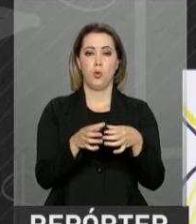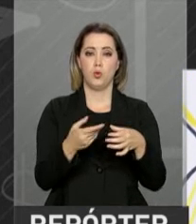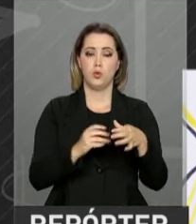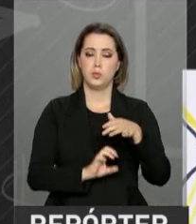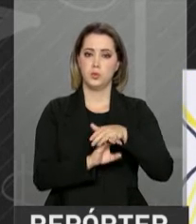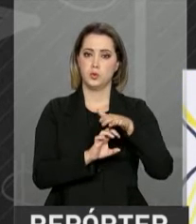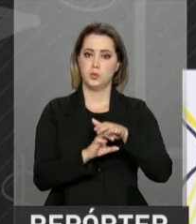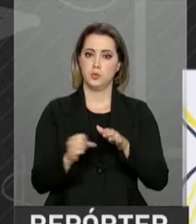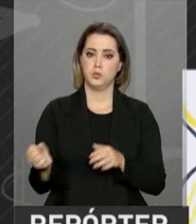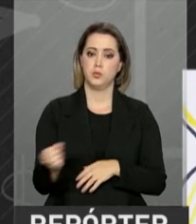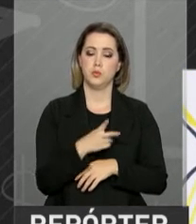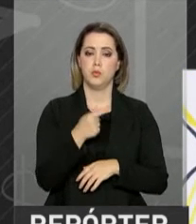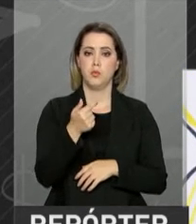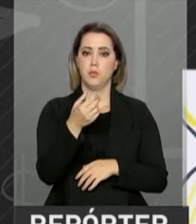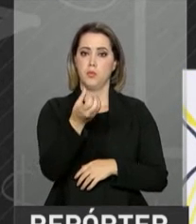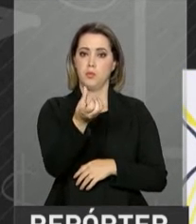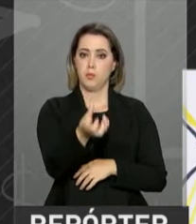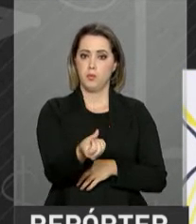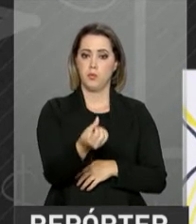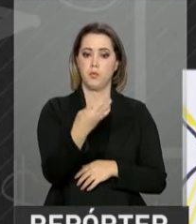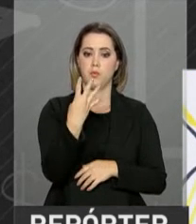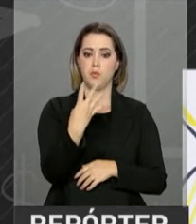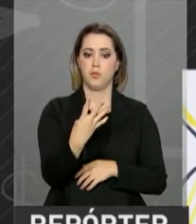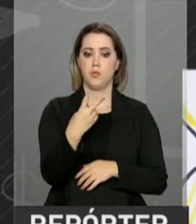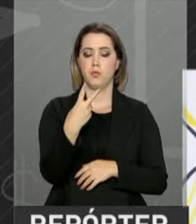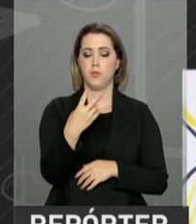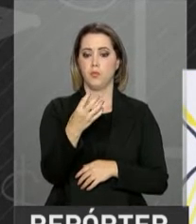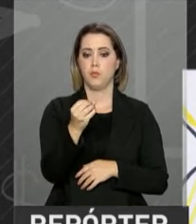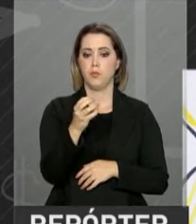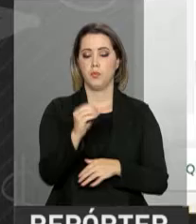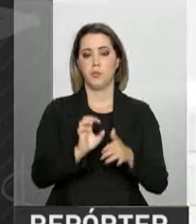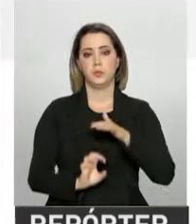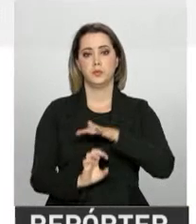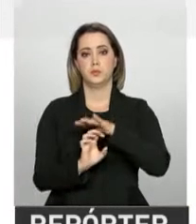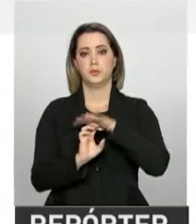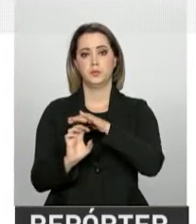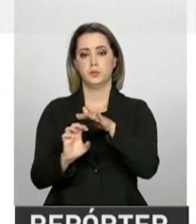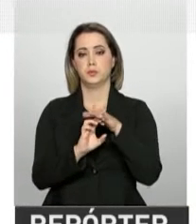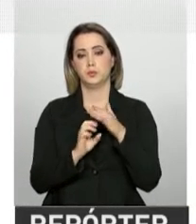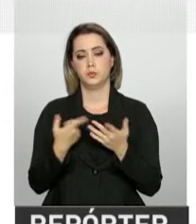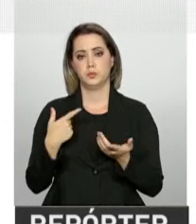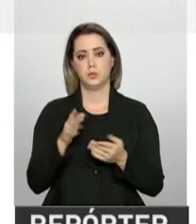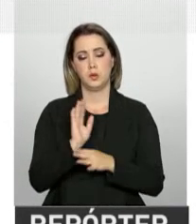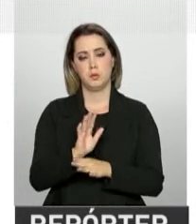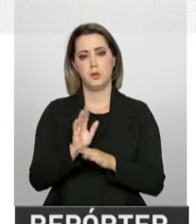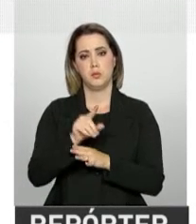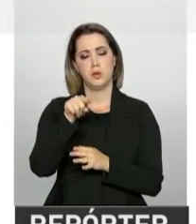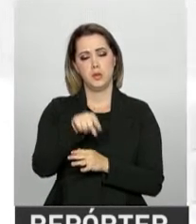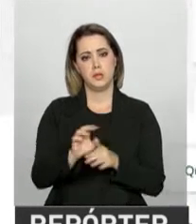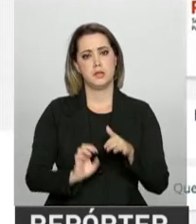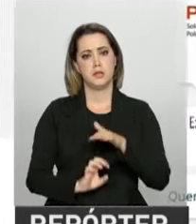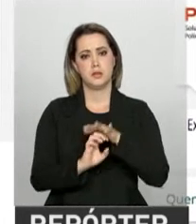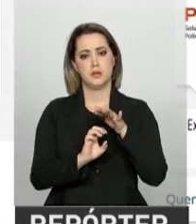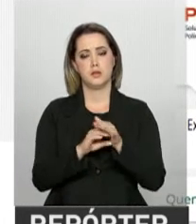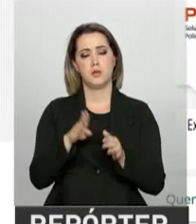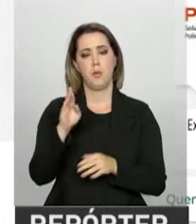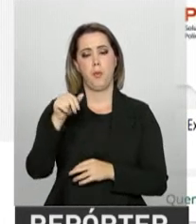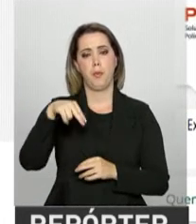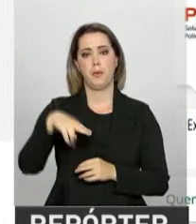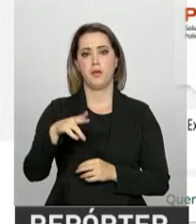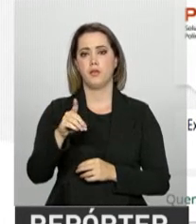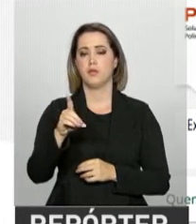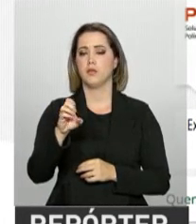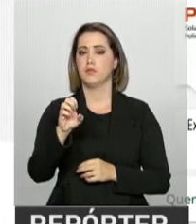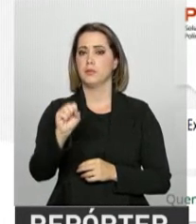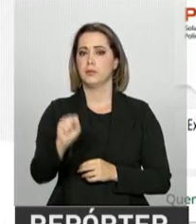em 2016, o Brasil contava com 4.200 empresas desse tipo. Para apoiar essas empresas, o BNDES criou